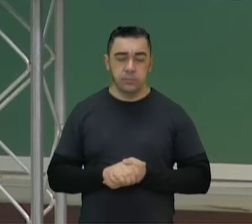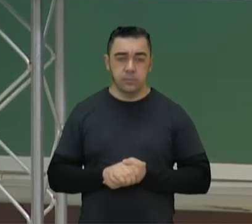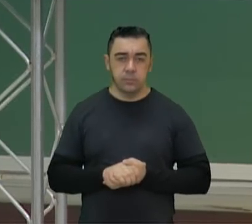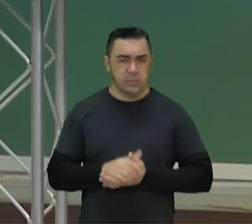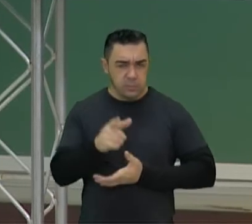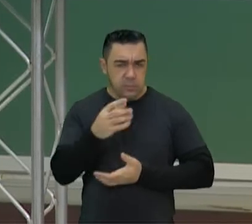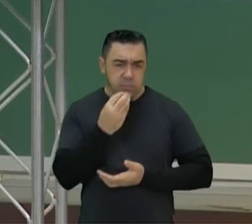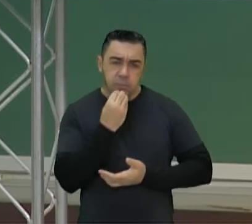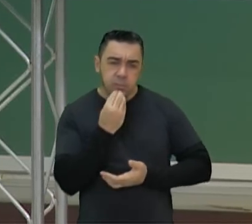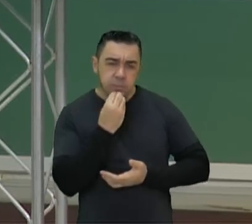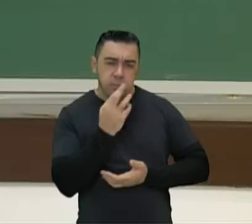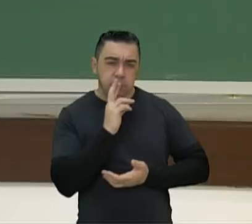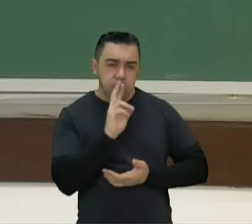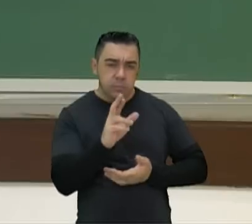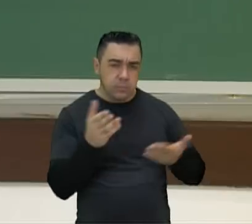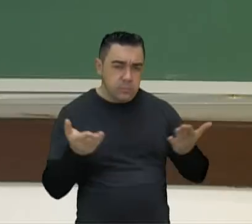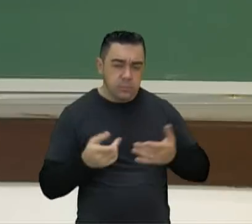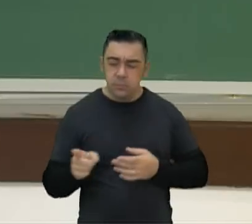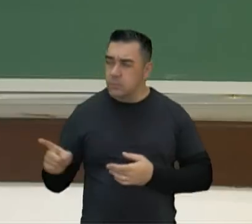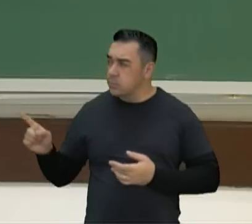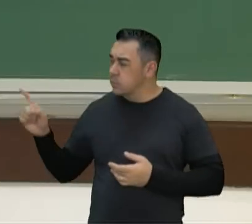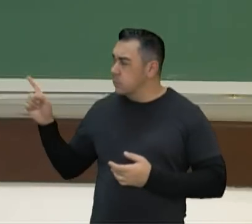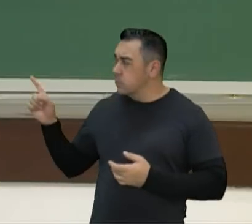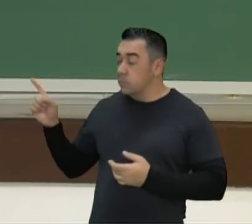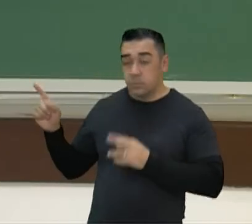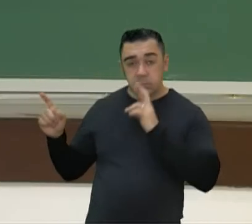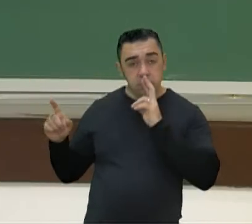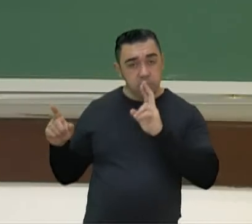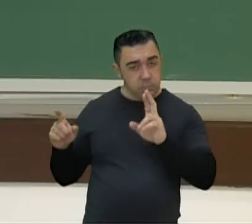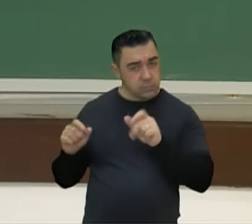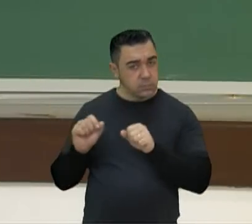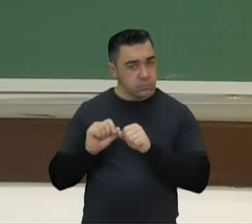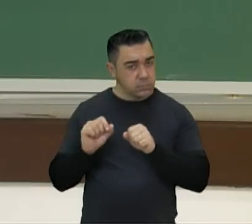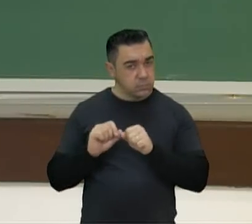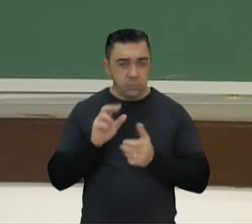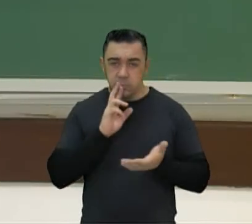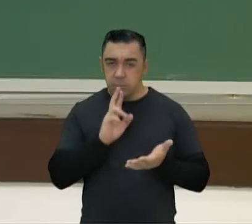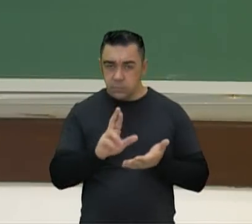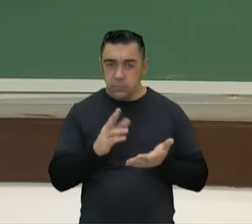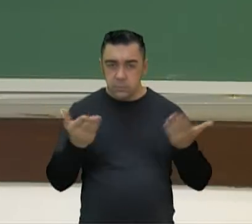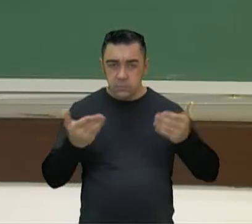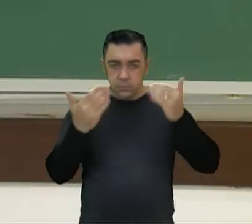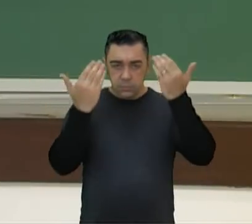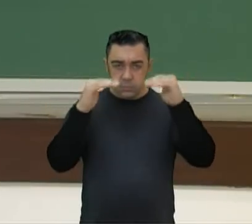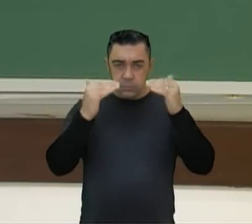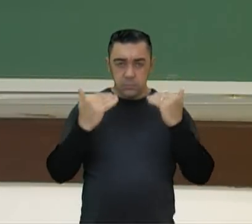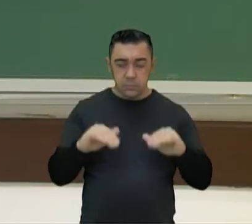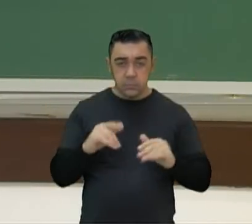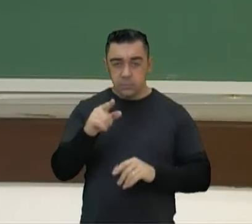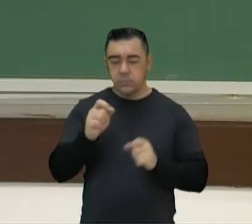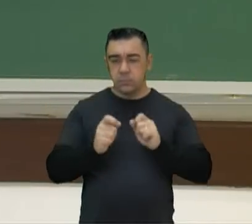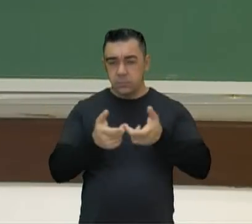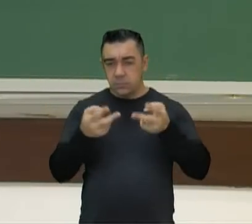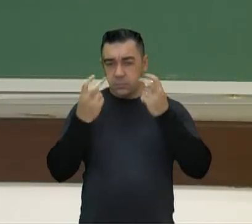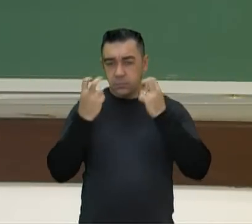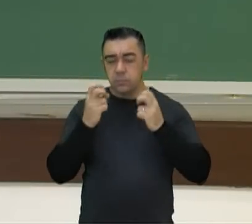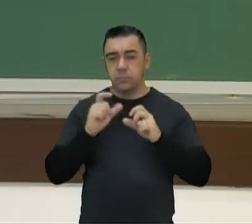Vamos tentar então nesse exercício. Para responder as questões abaixo, observe a